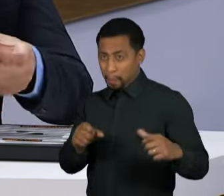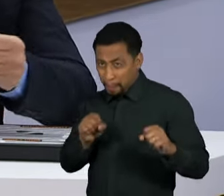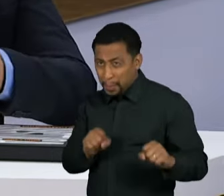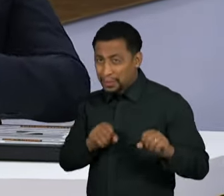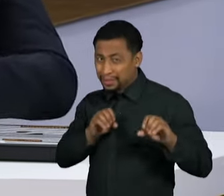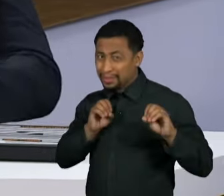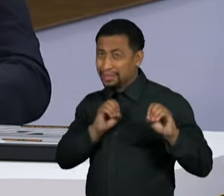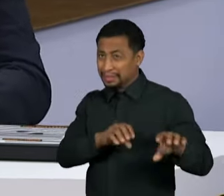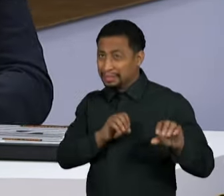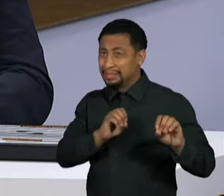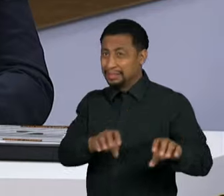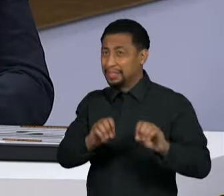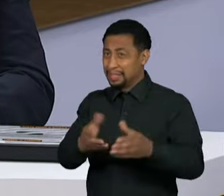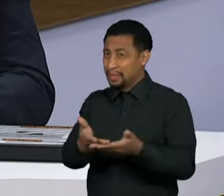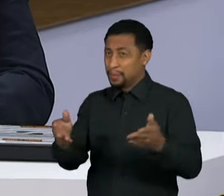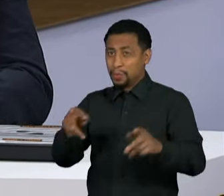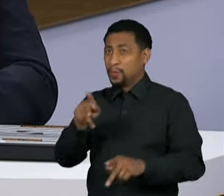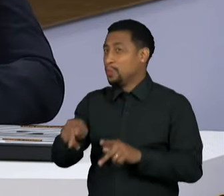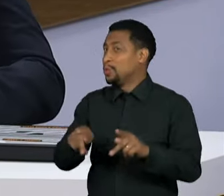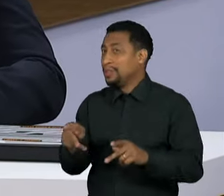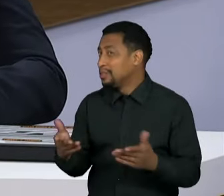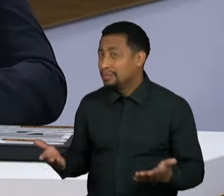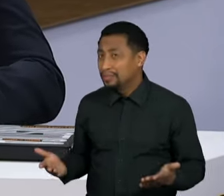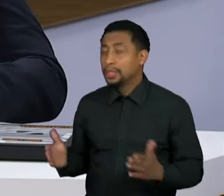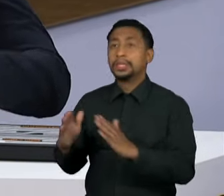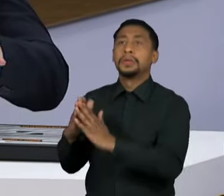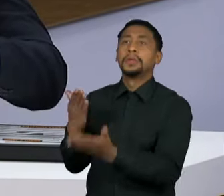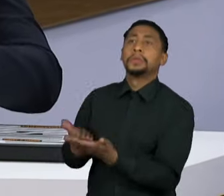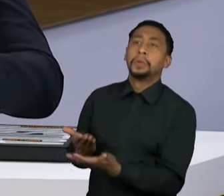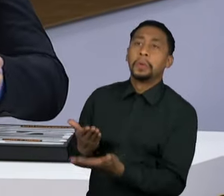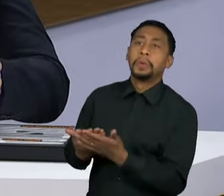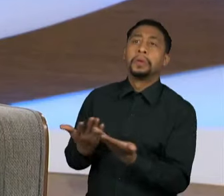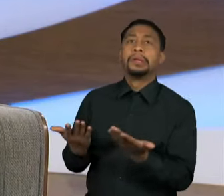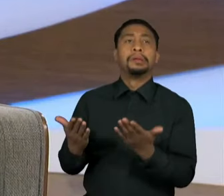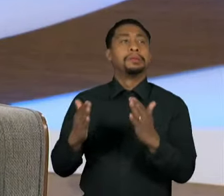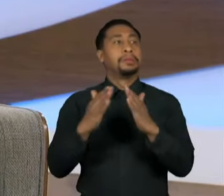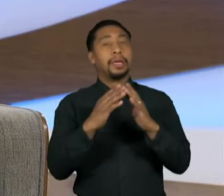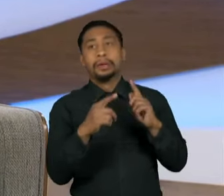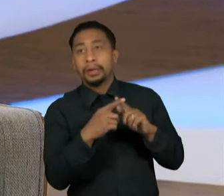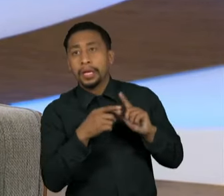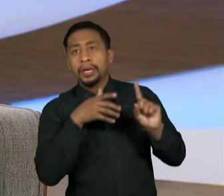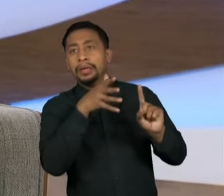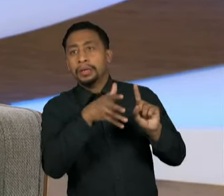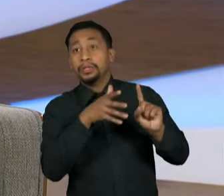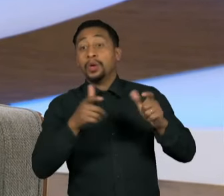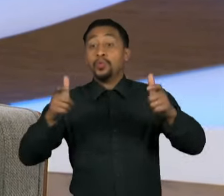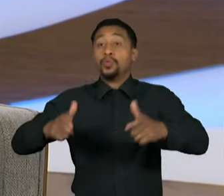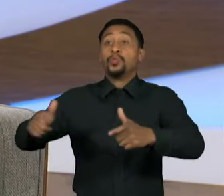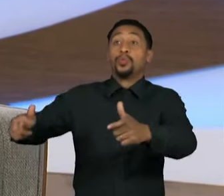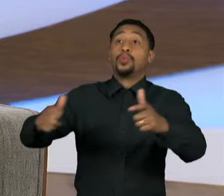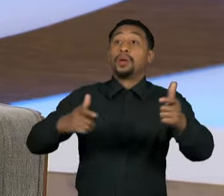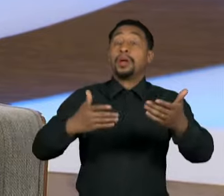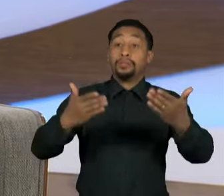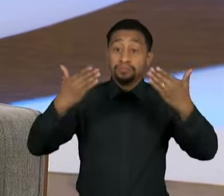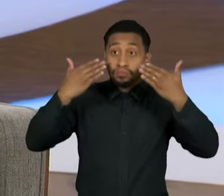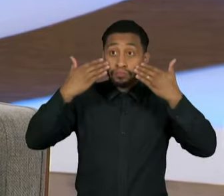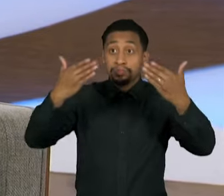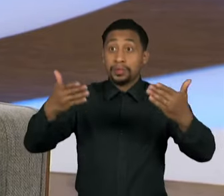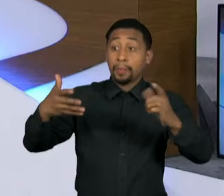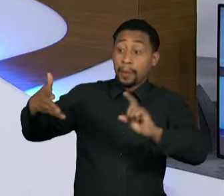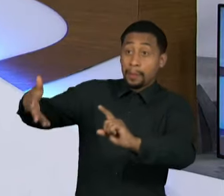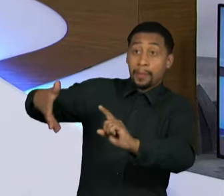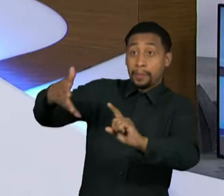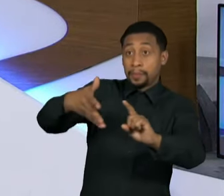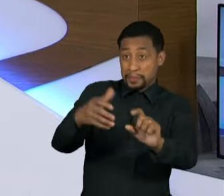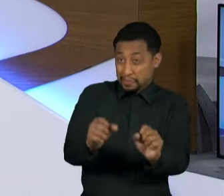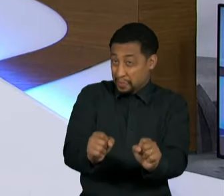botar nas salas de aula, talvez sermões nas igrejas, talvez espaços públicos de discussão. Mas será que isso